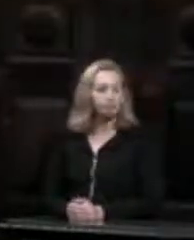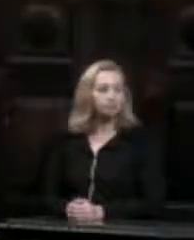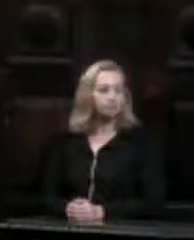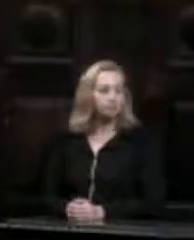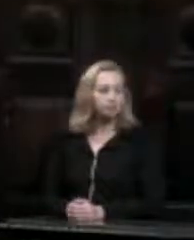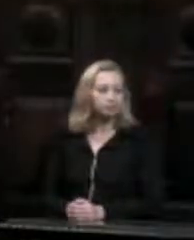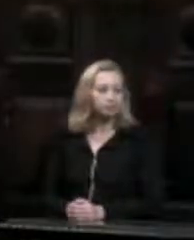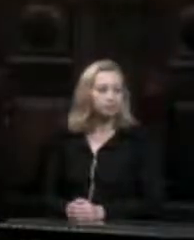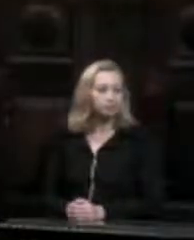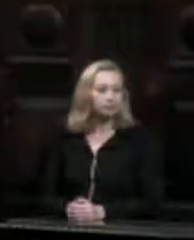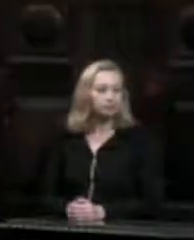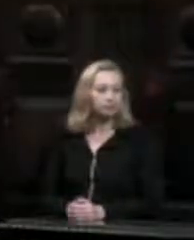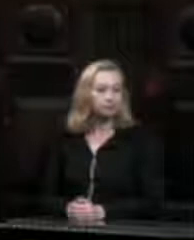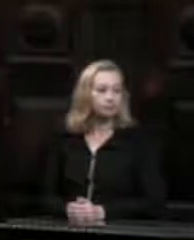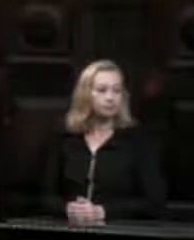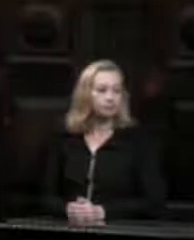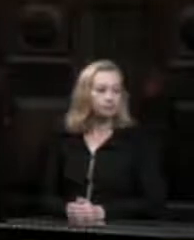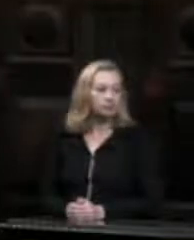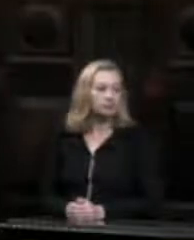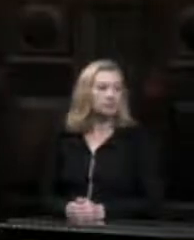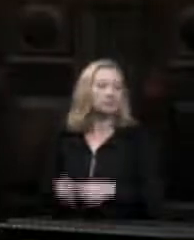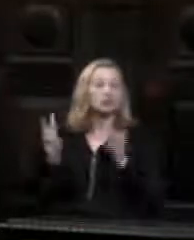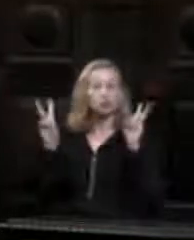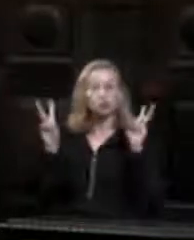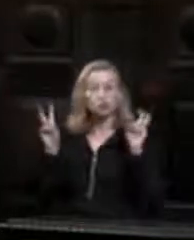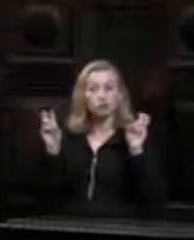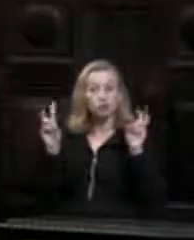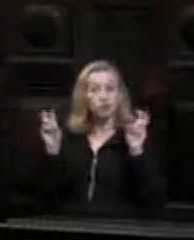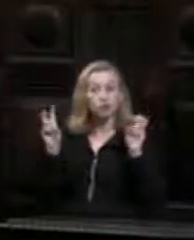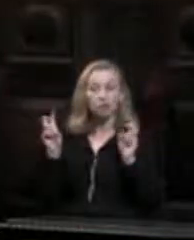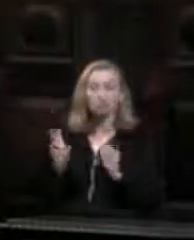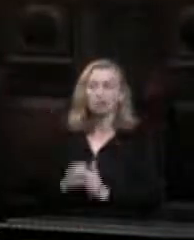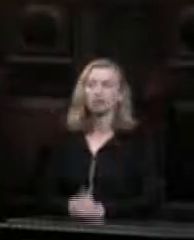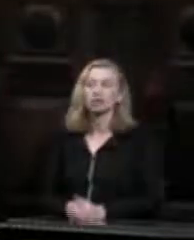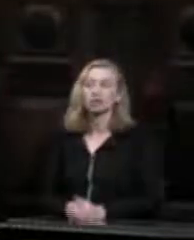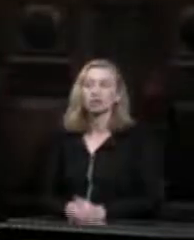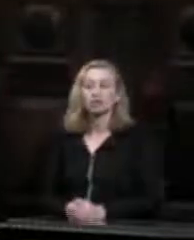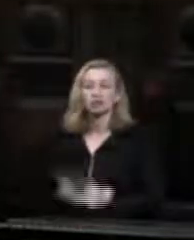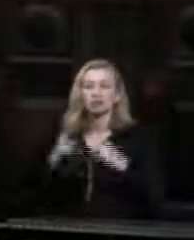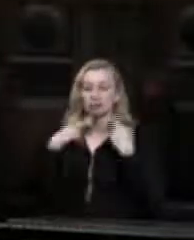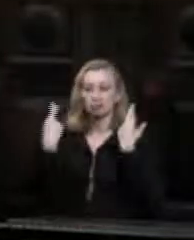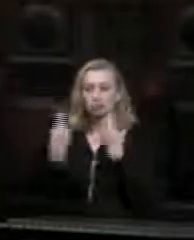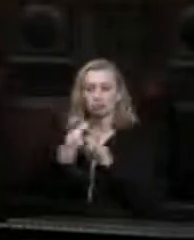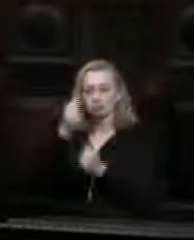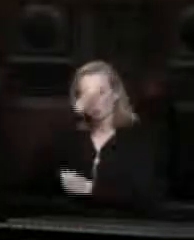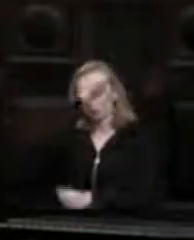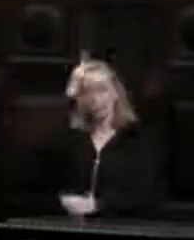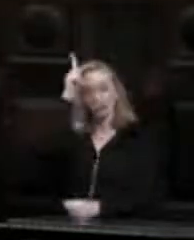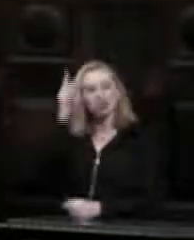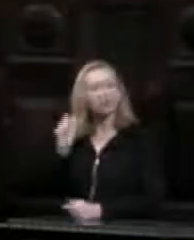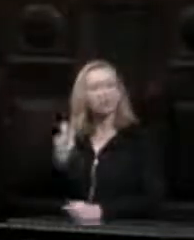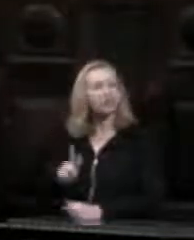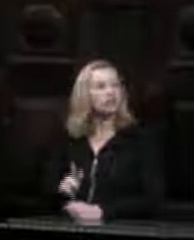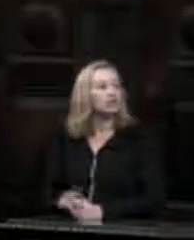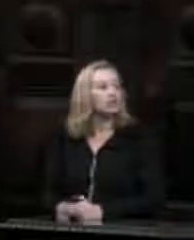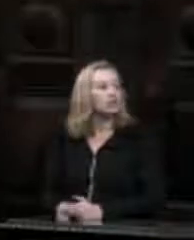E o tema abordado nesta audiência pública era